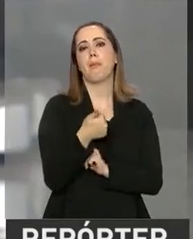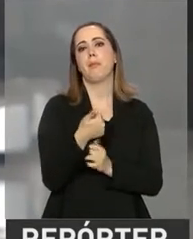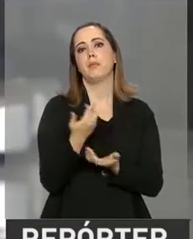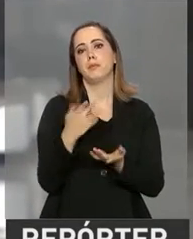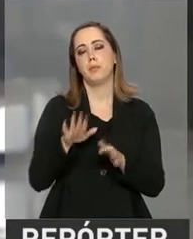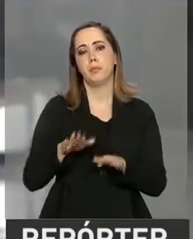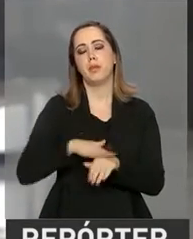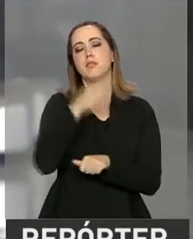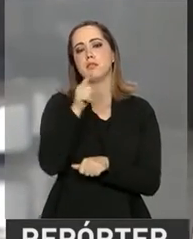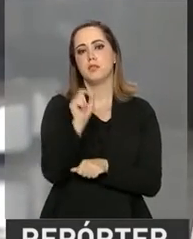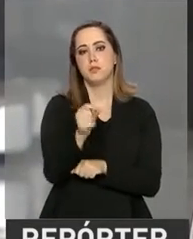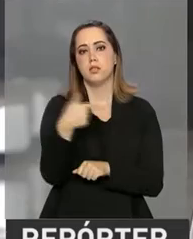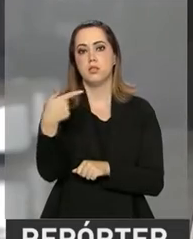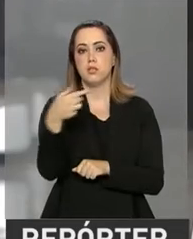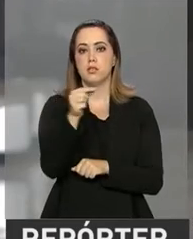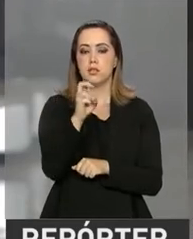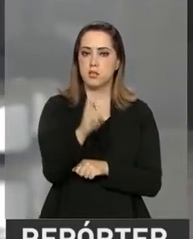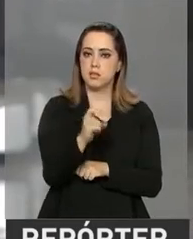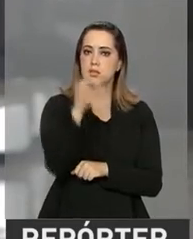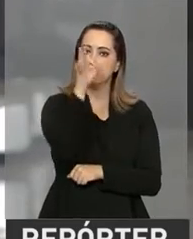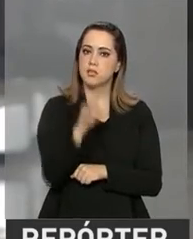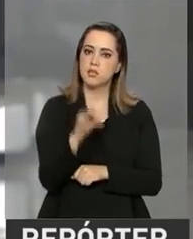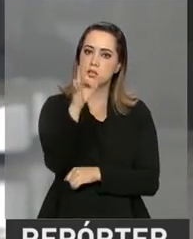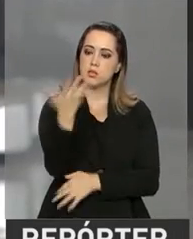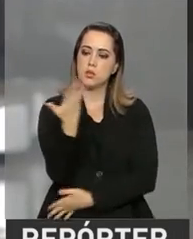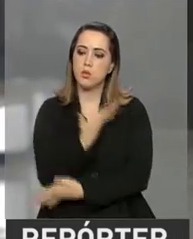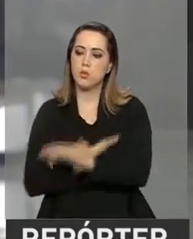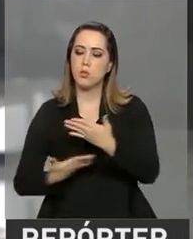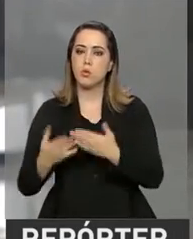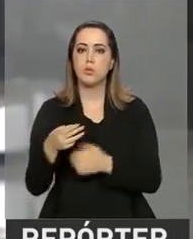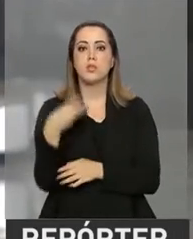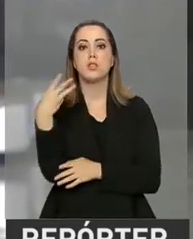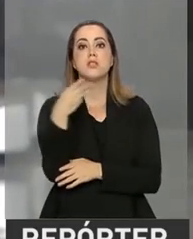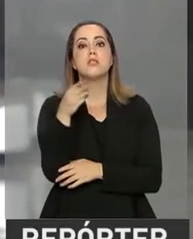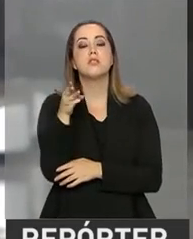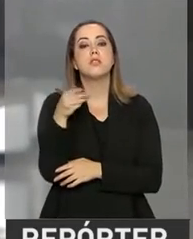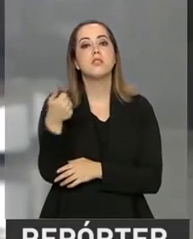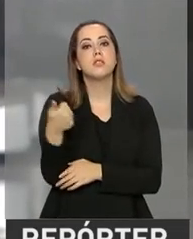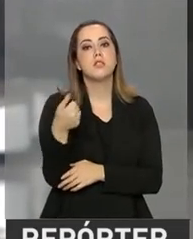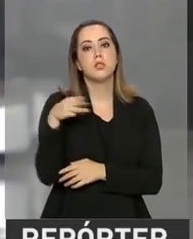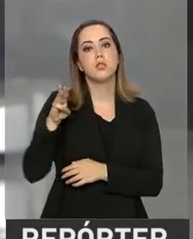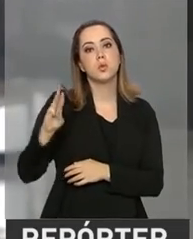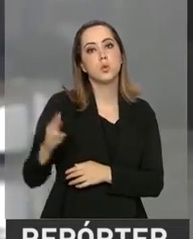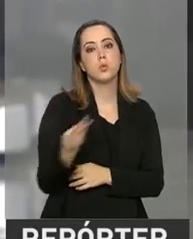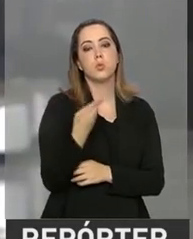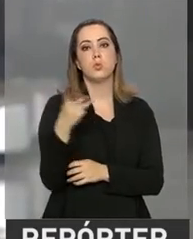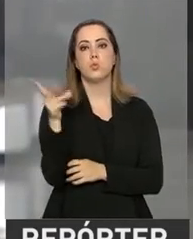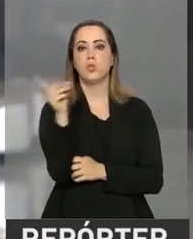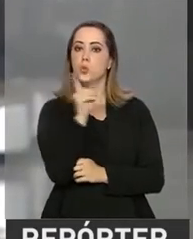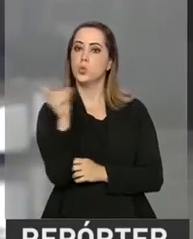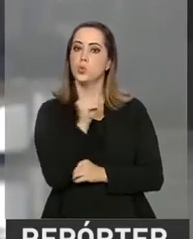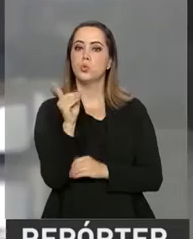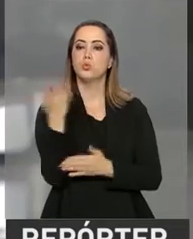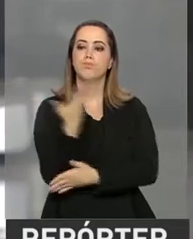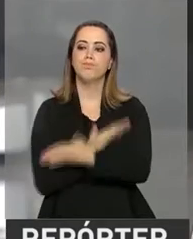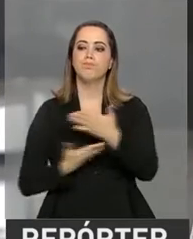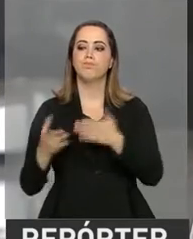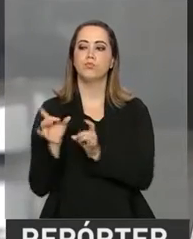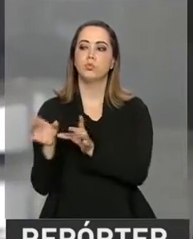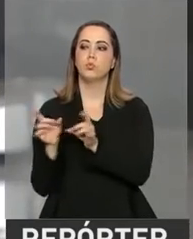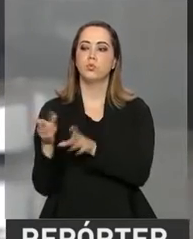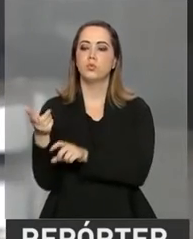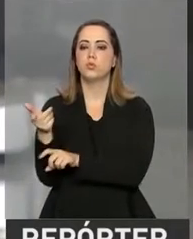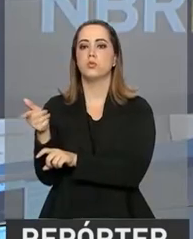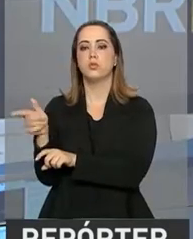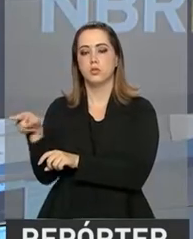cerca de 75% dos 31 milhões de dólares que o brasil exportou para a armênia de janeiro a julho